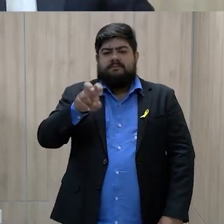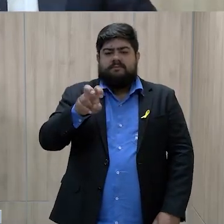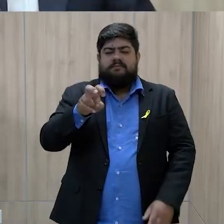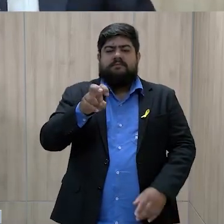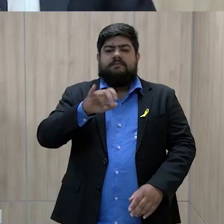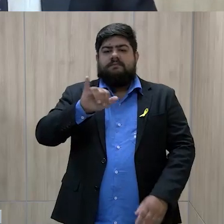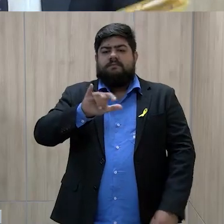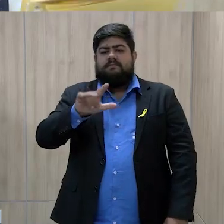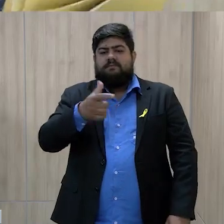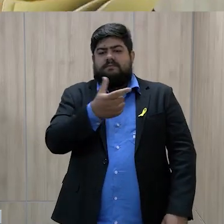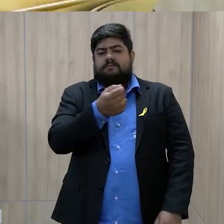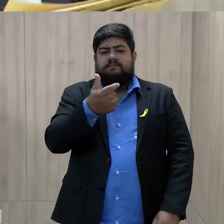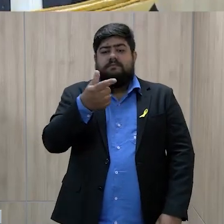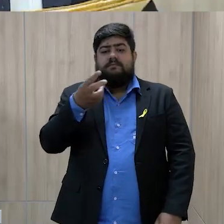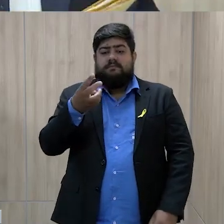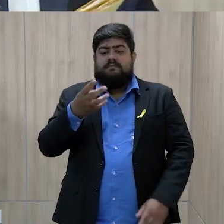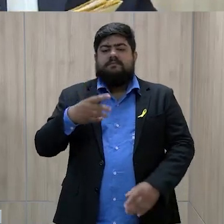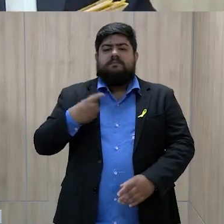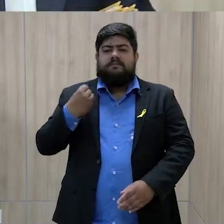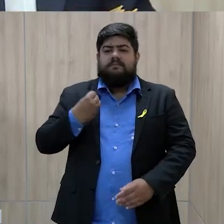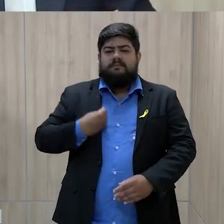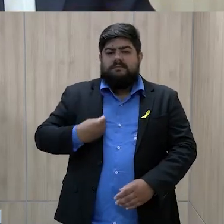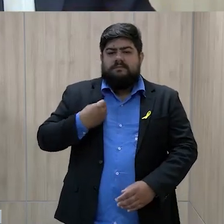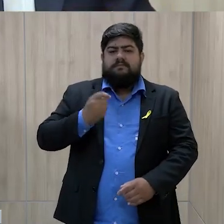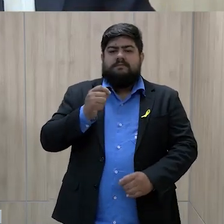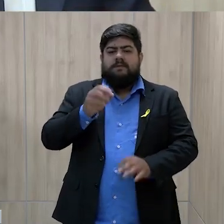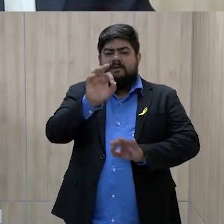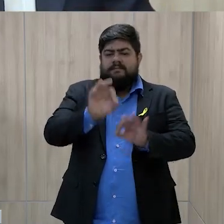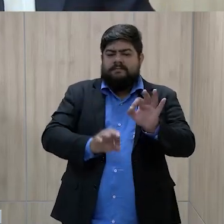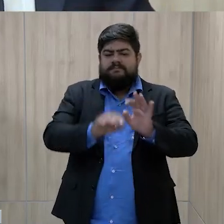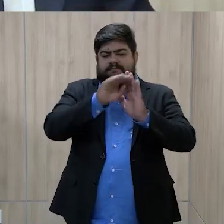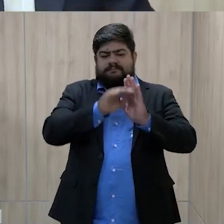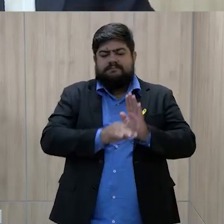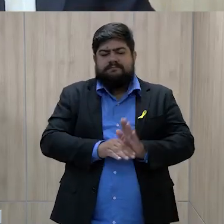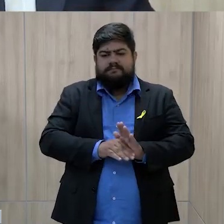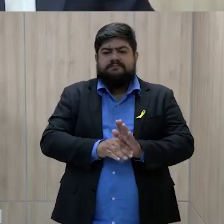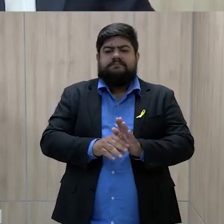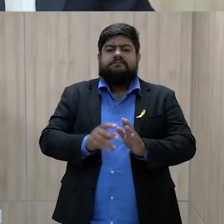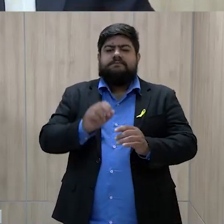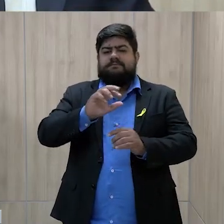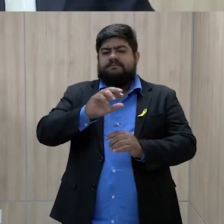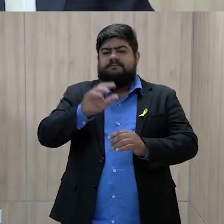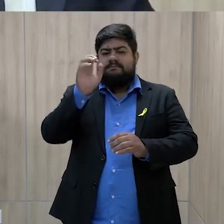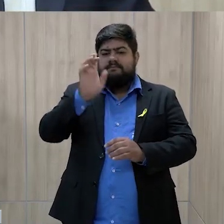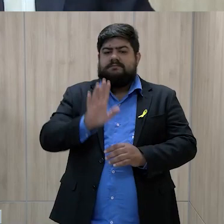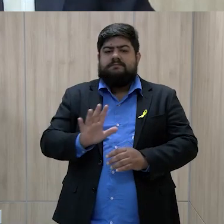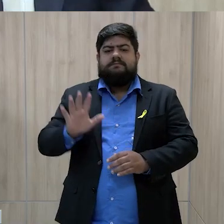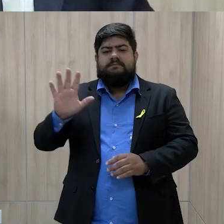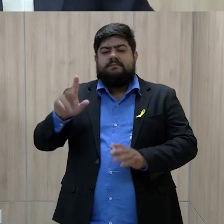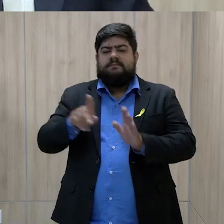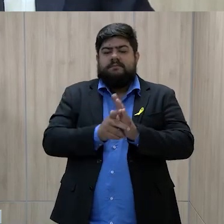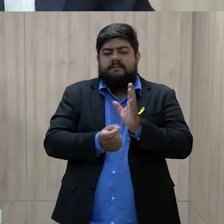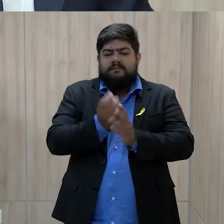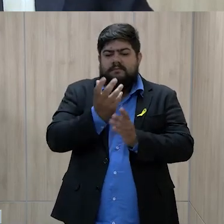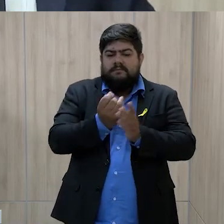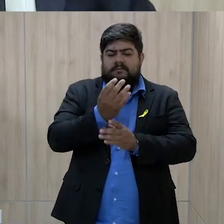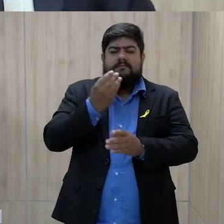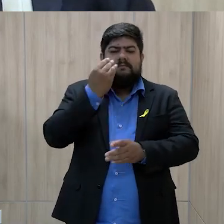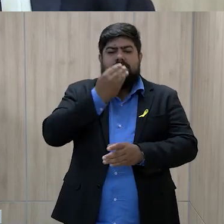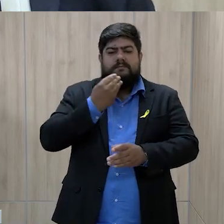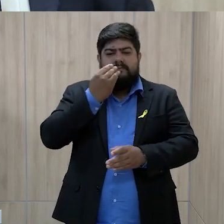de 25 de julho de 2023 que instituiu a política nacional de incentivo à produção melífera